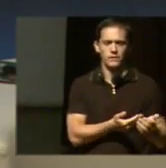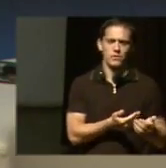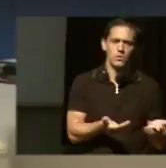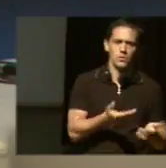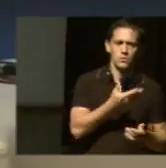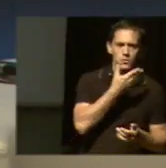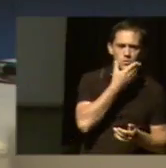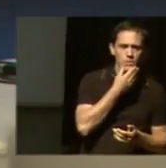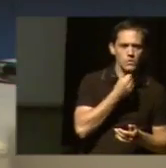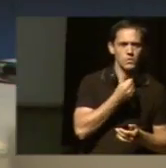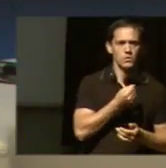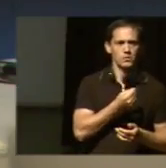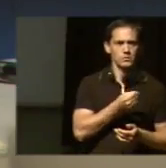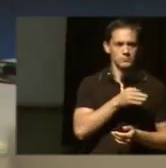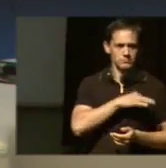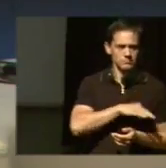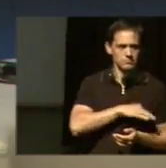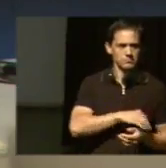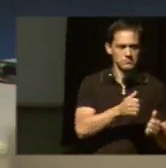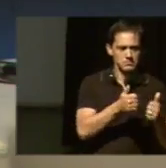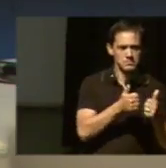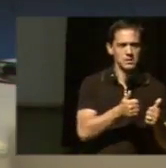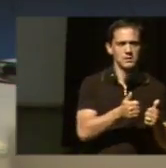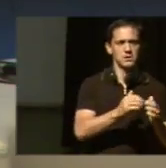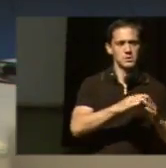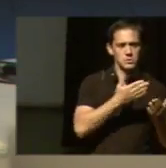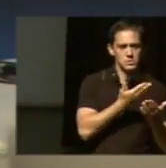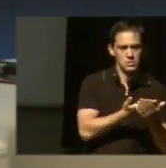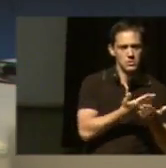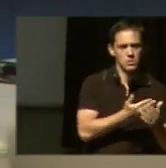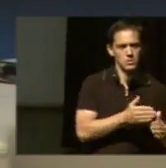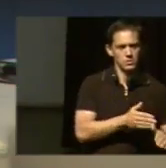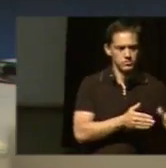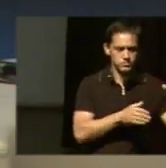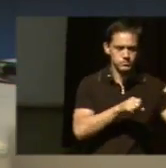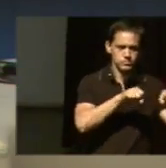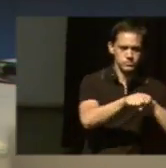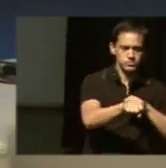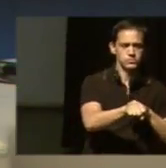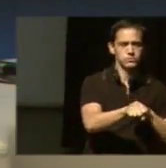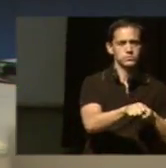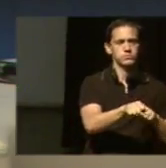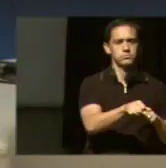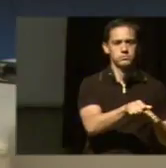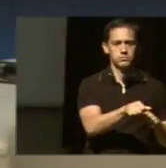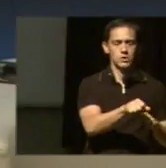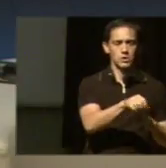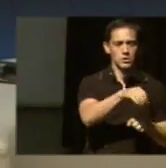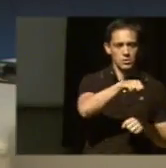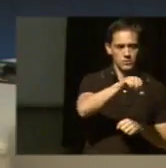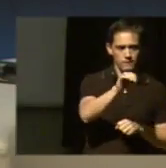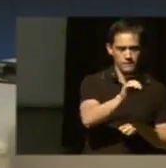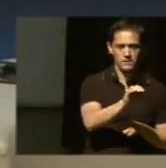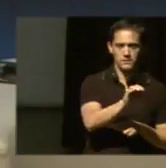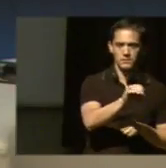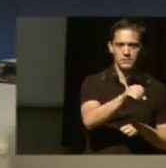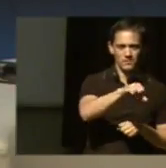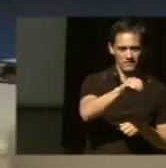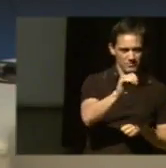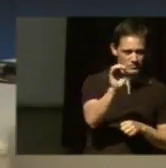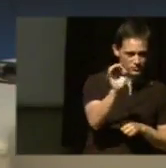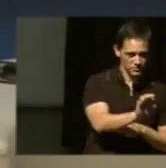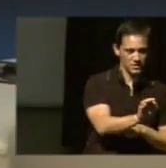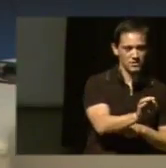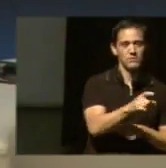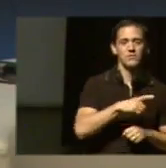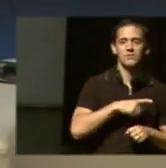boa formação escolar, com uma renda razoável, e 90% deles está na internet. Ele está